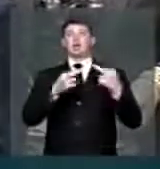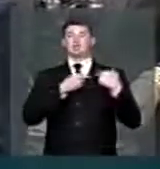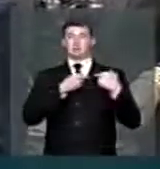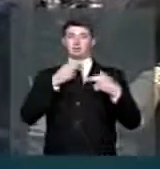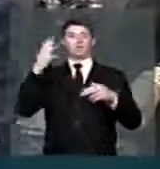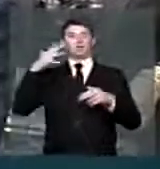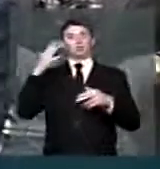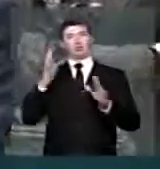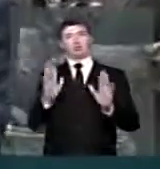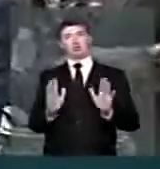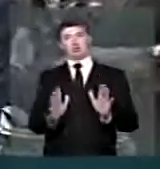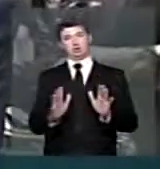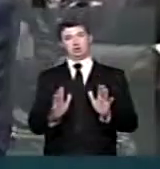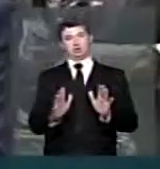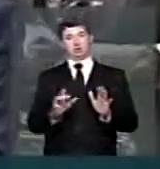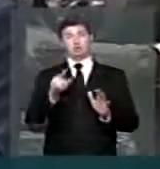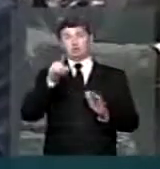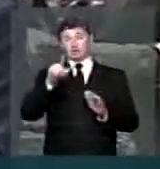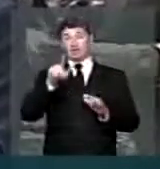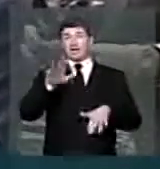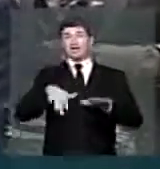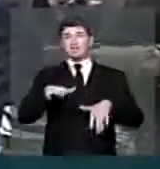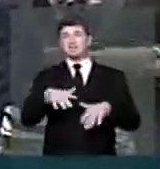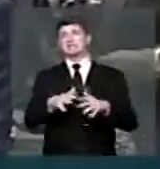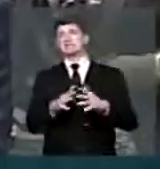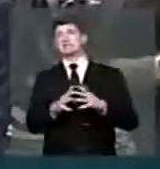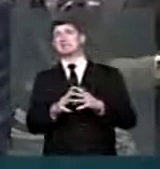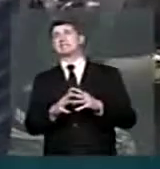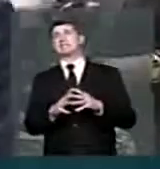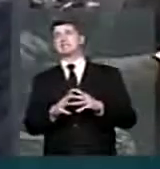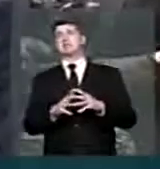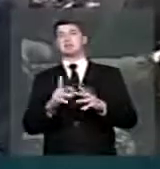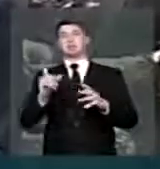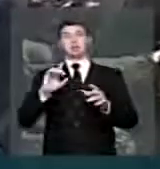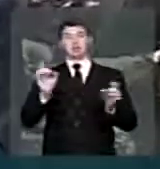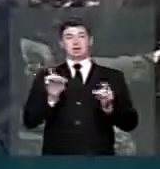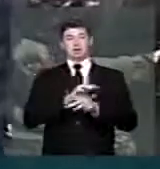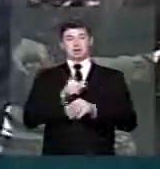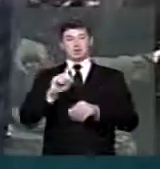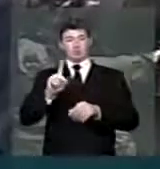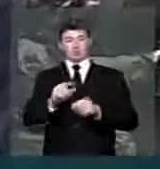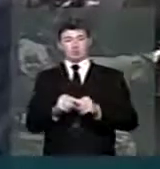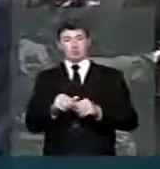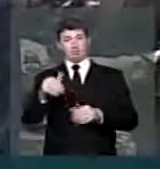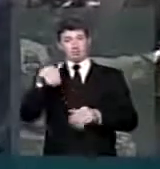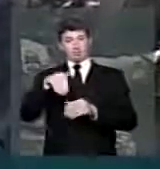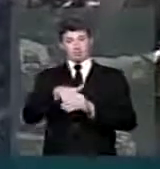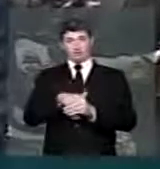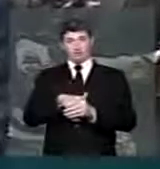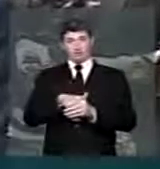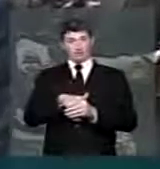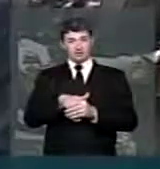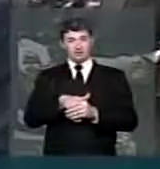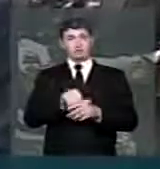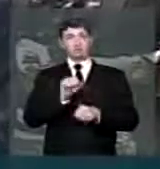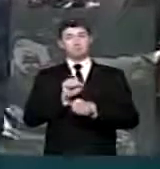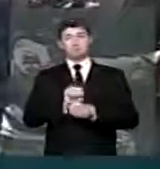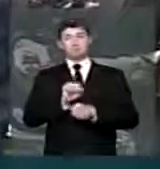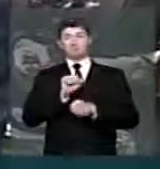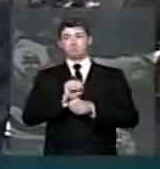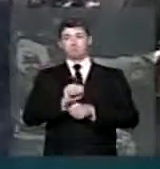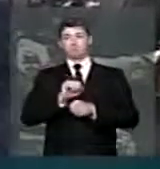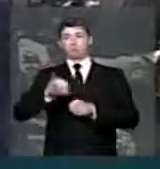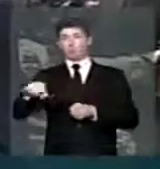político. Vossa Excelência, muitas das vezes, deixa de encerrar uma votação esperando e